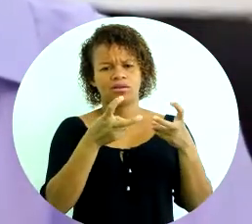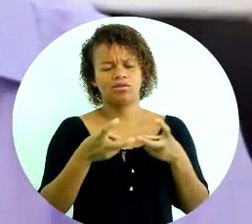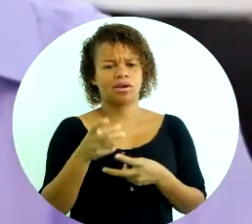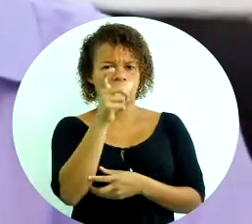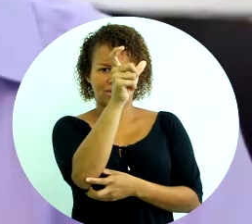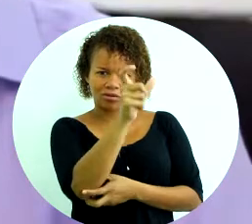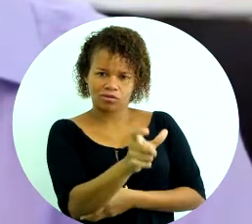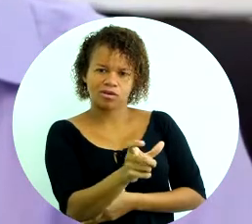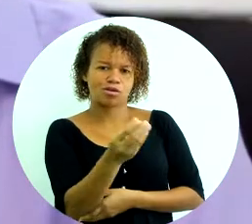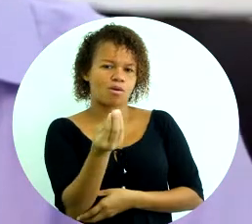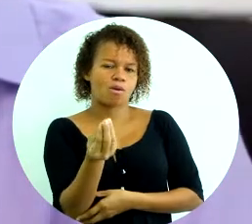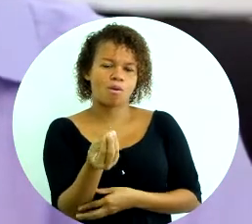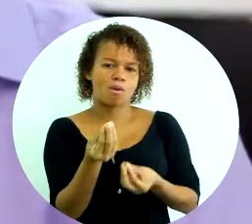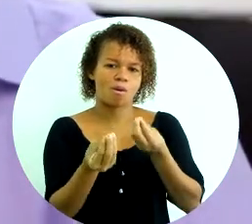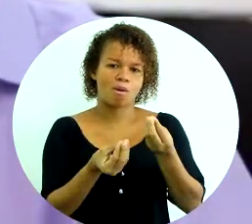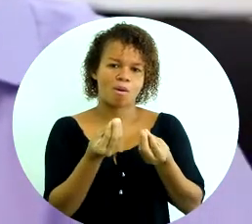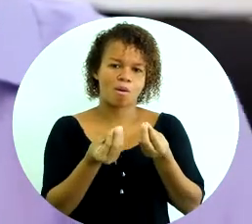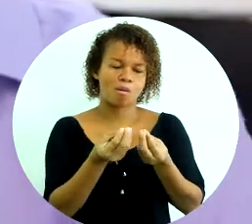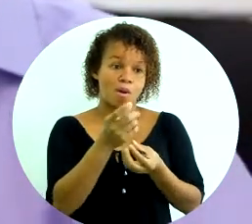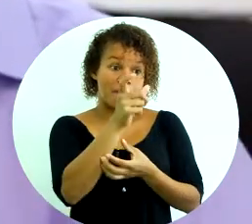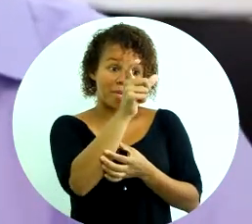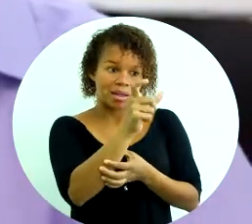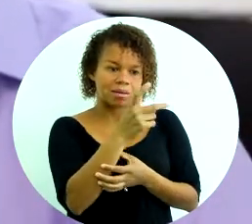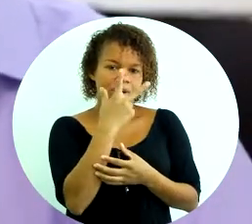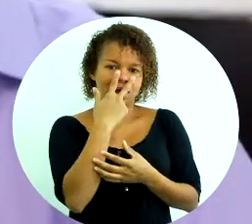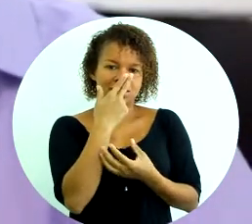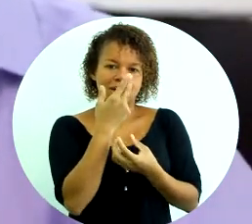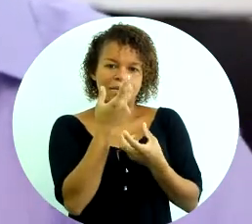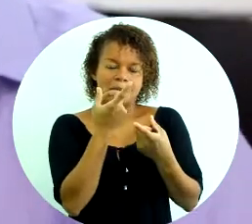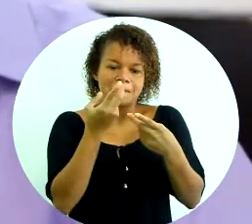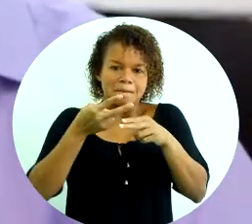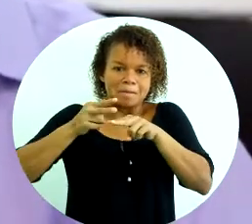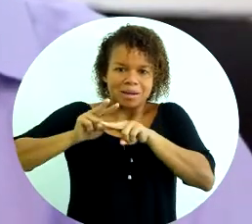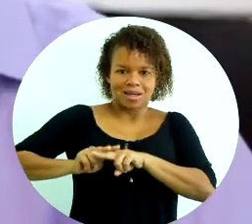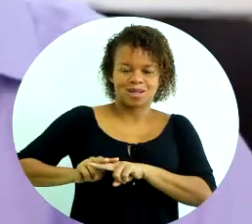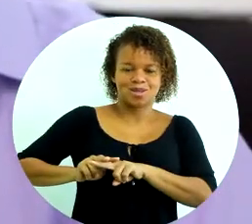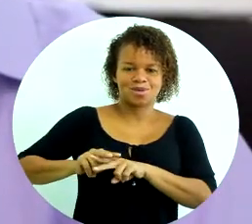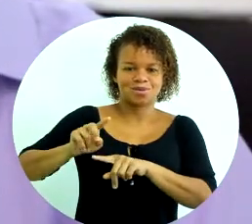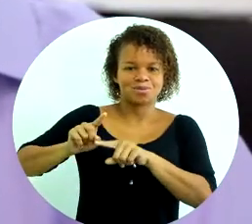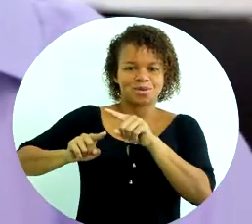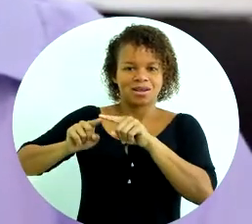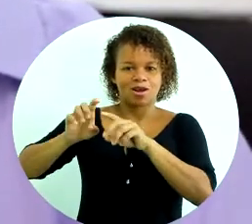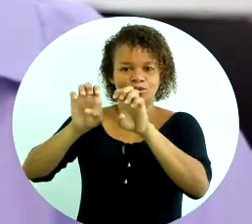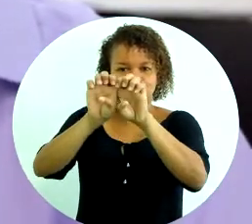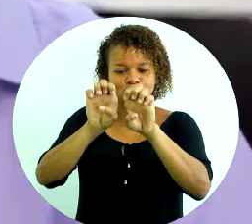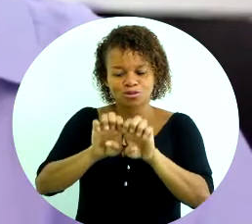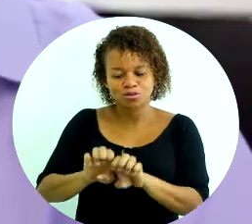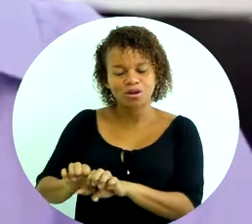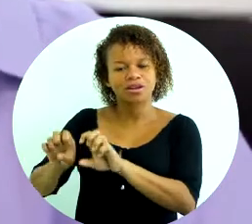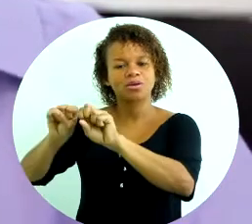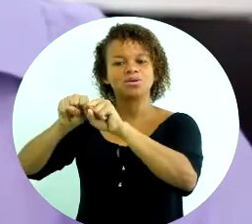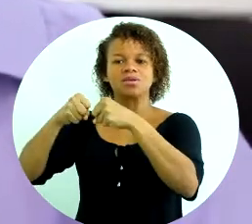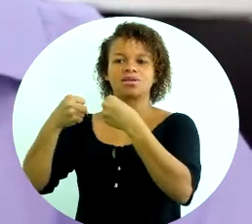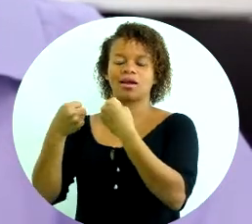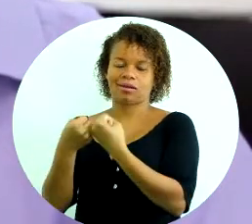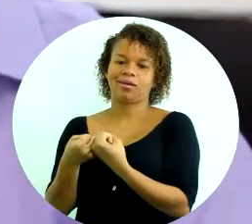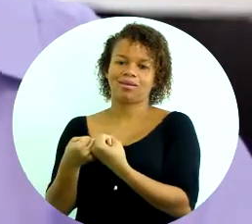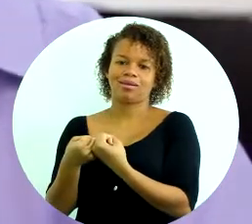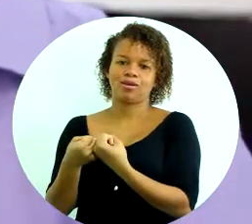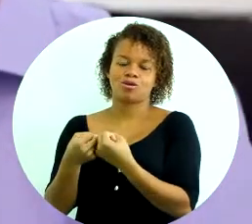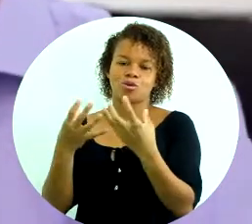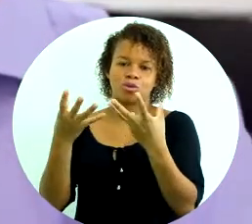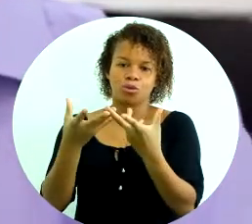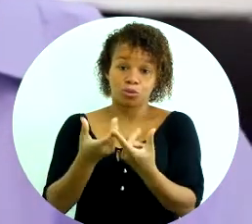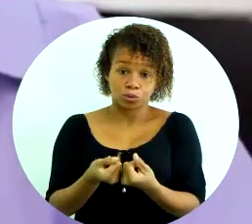Ambos identificam o indivíduo como um sujeito preso aos elementos estruturais de uma